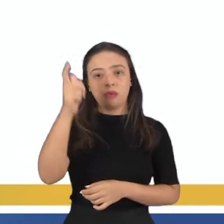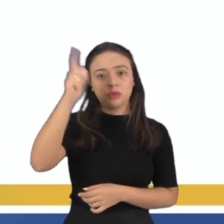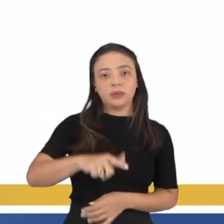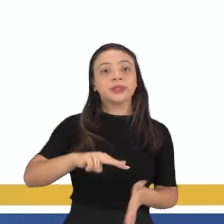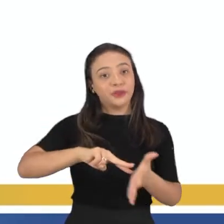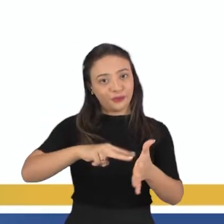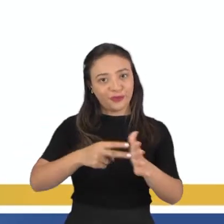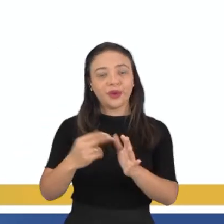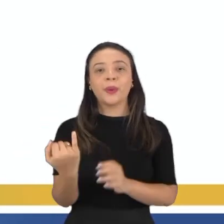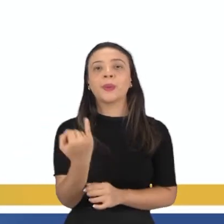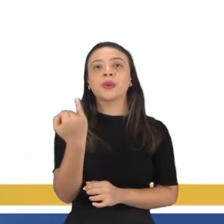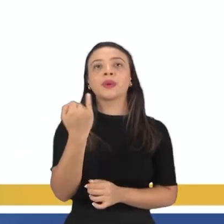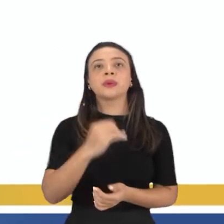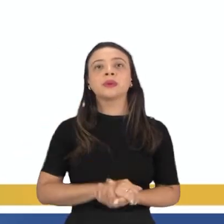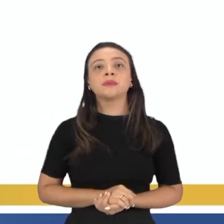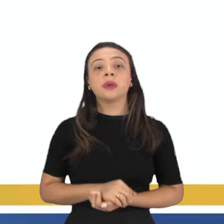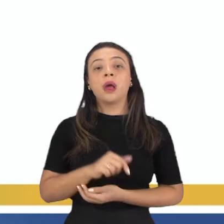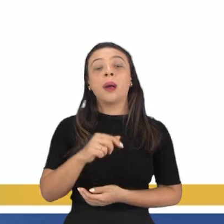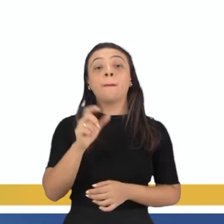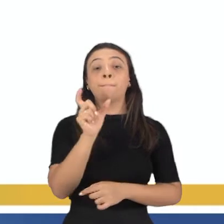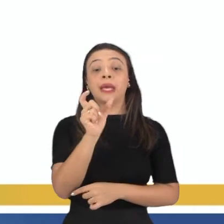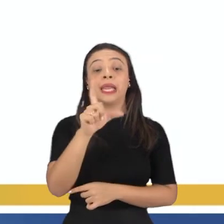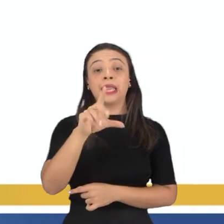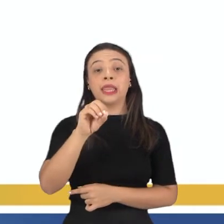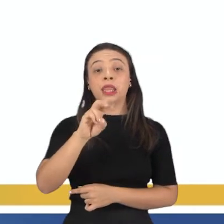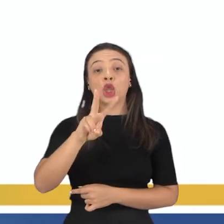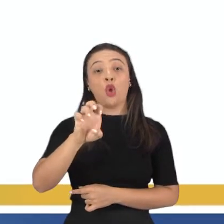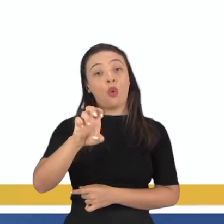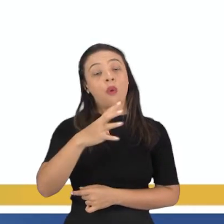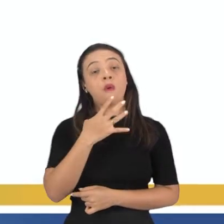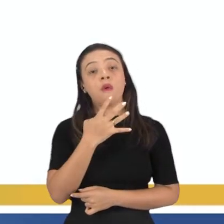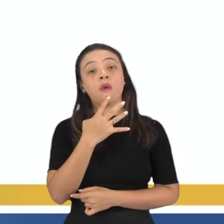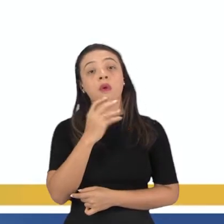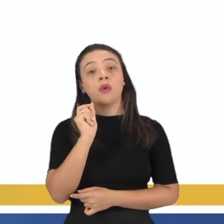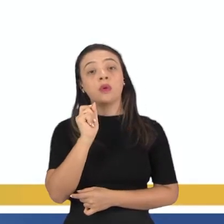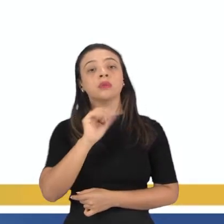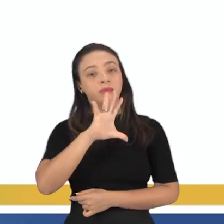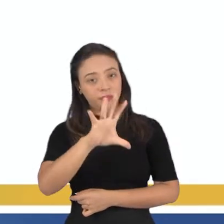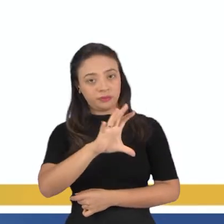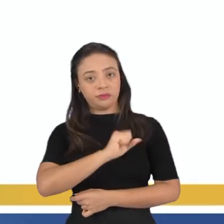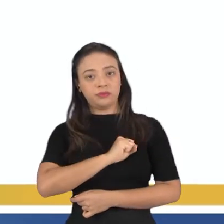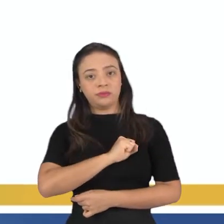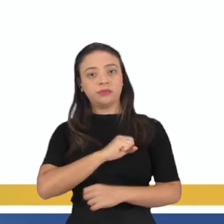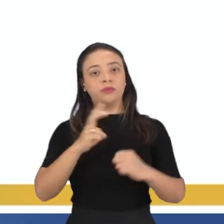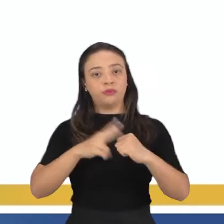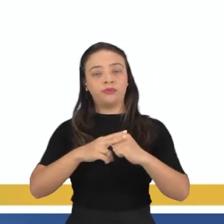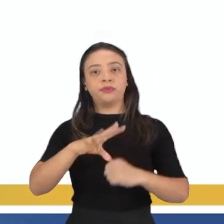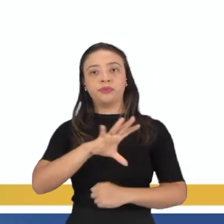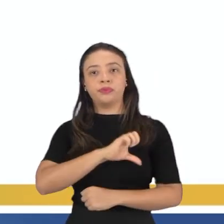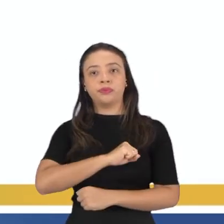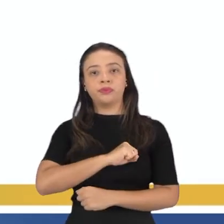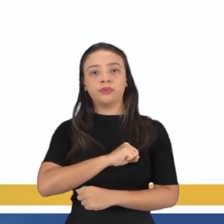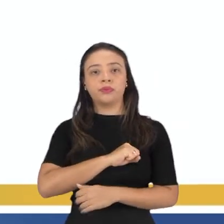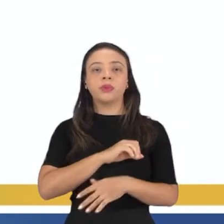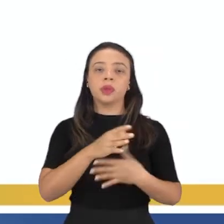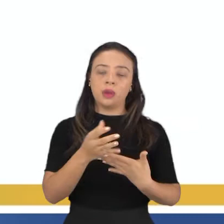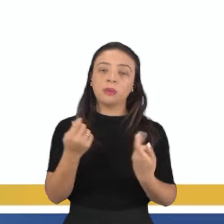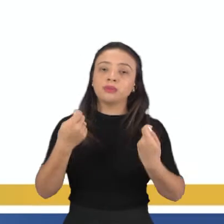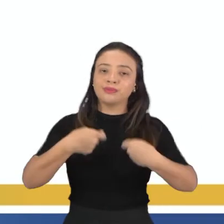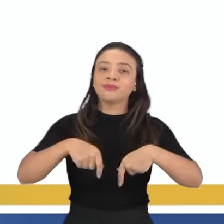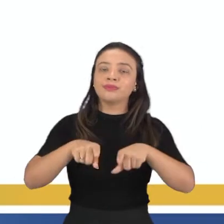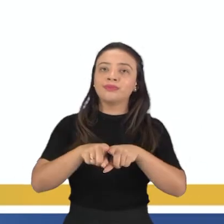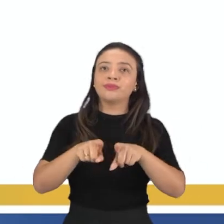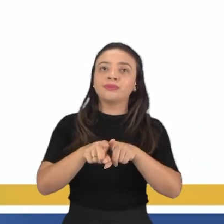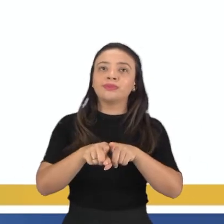gente sabe que é importante e a palavra love é uma palavra que a gente conhece bastante que eu a palavra amor o verbo amor né então muito